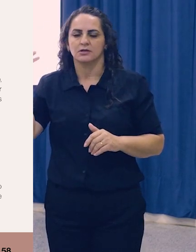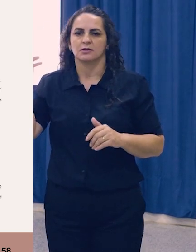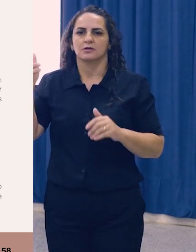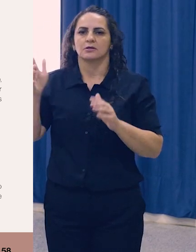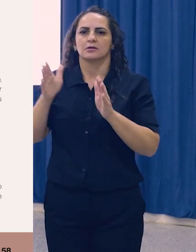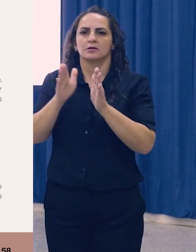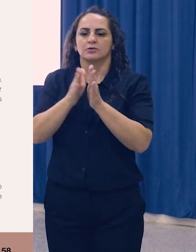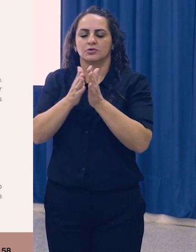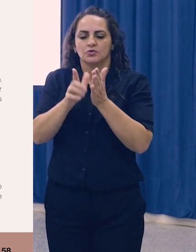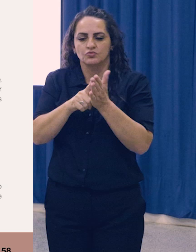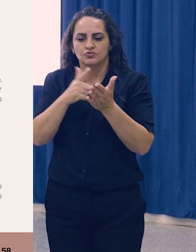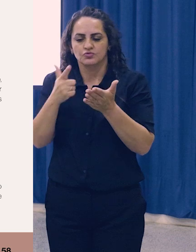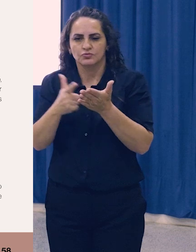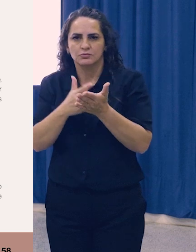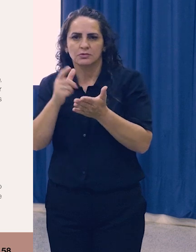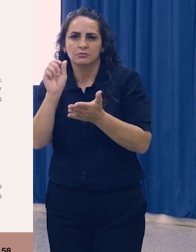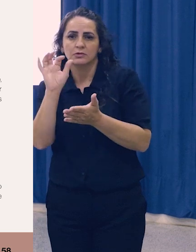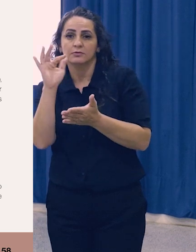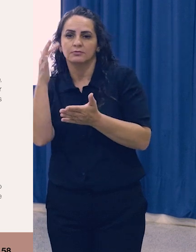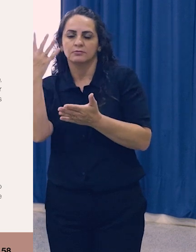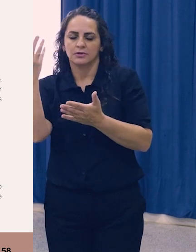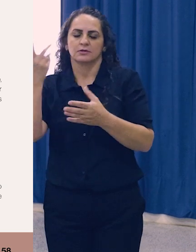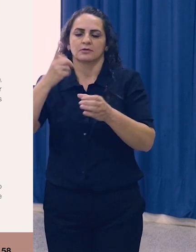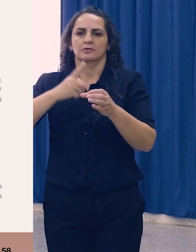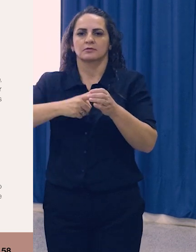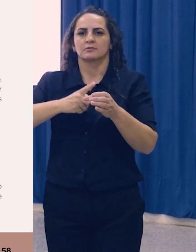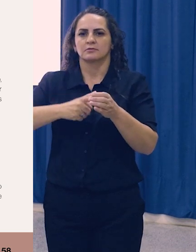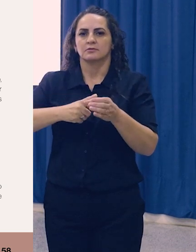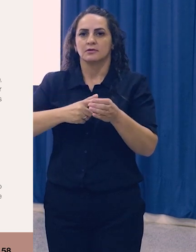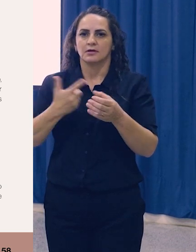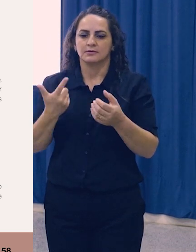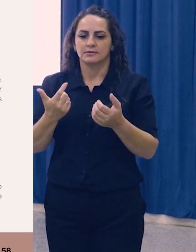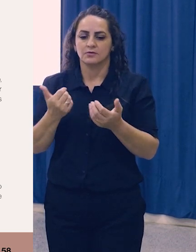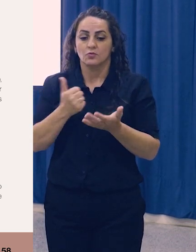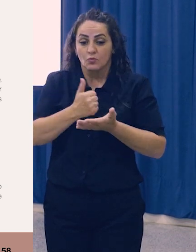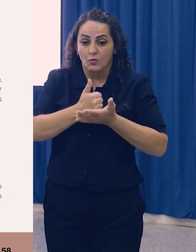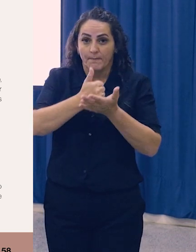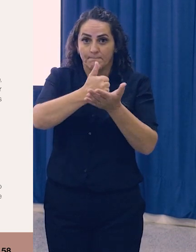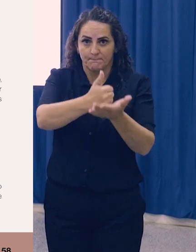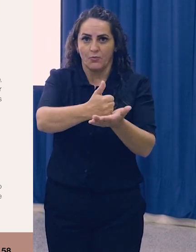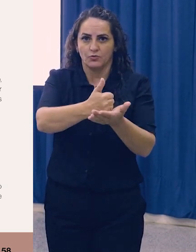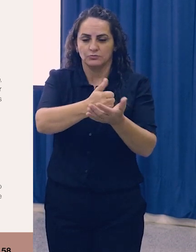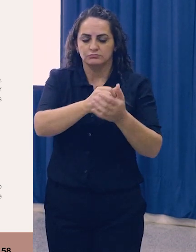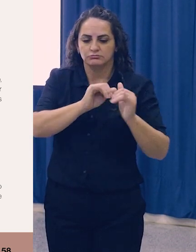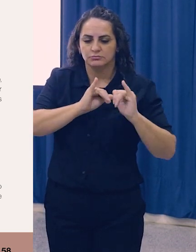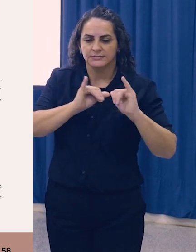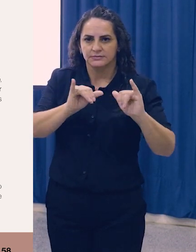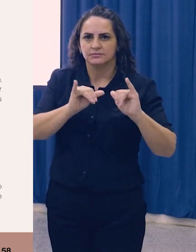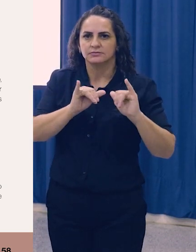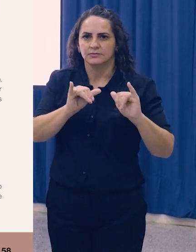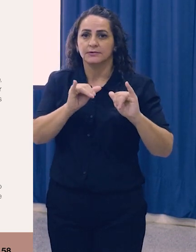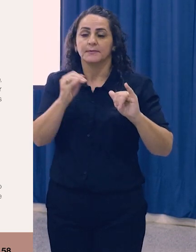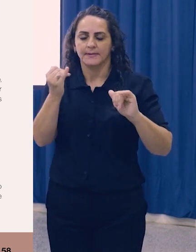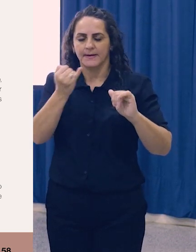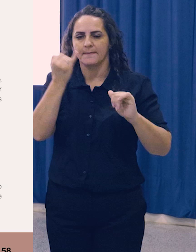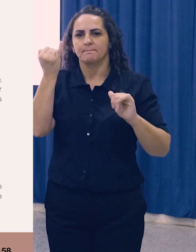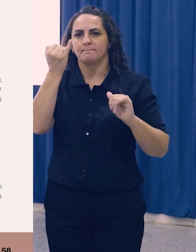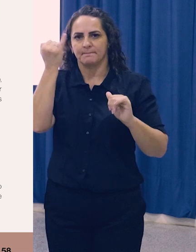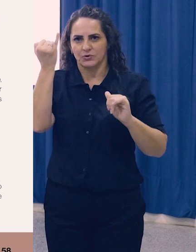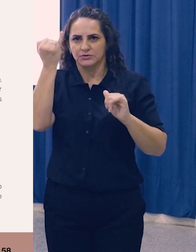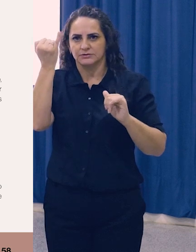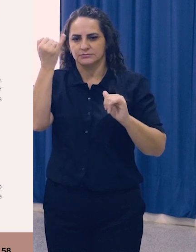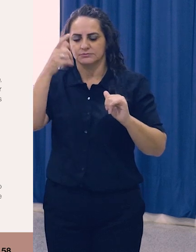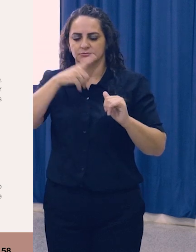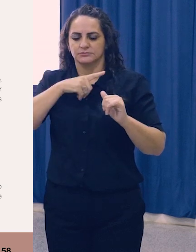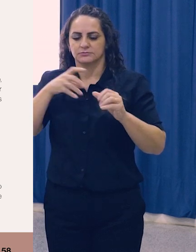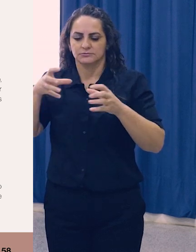que fala sobre coisas que acontecem na cidade. O assessor de imprensa é alguém que é bem importante ter na